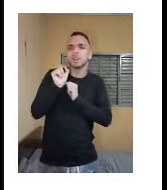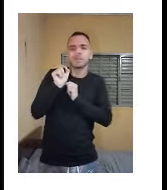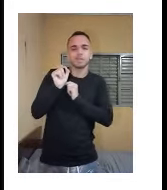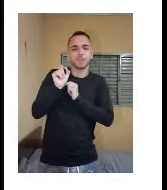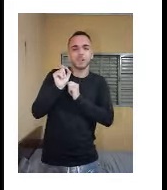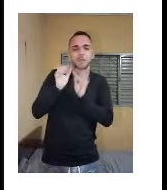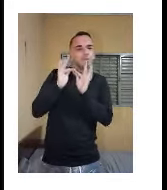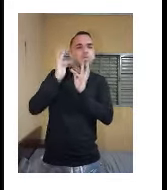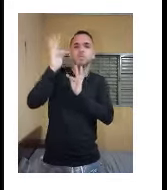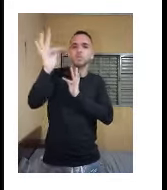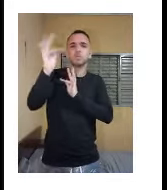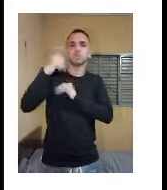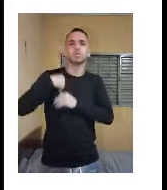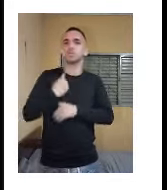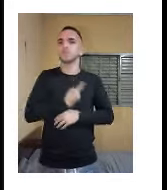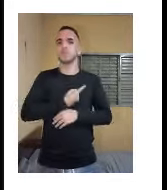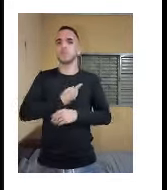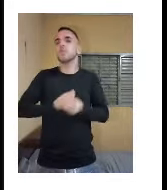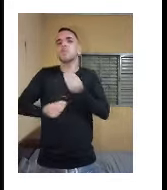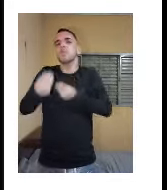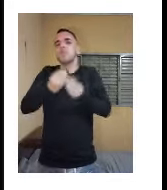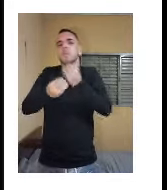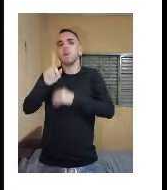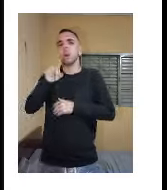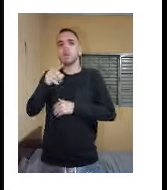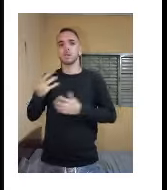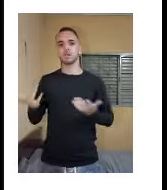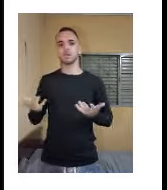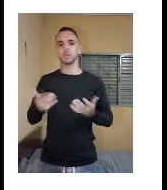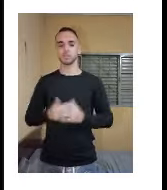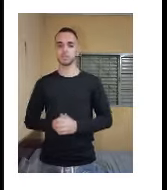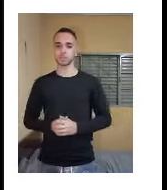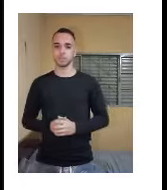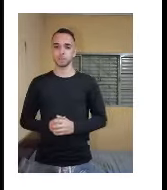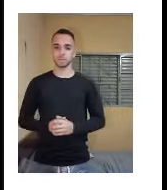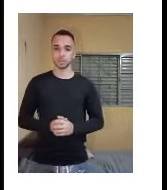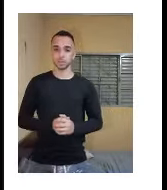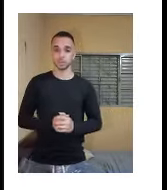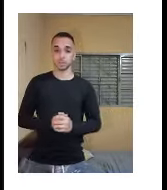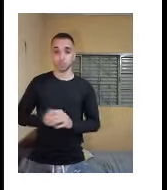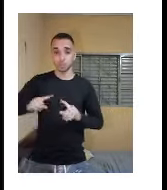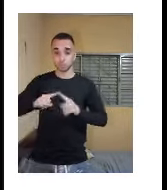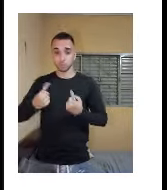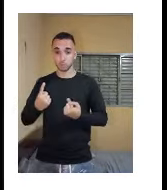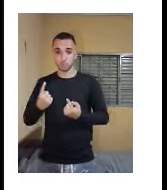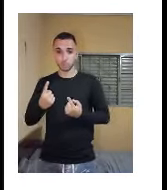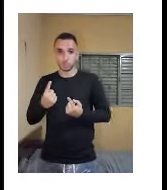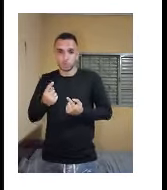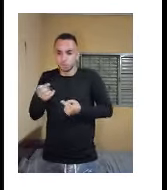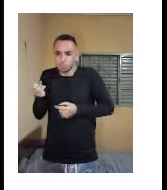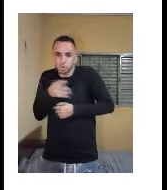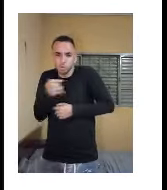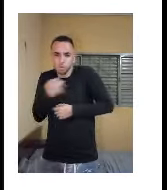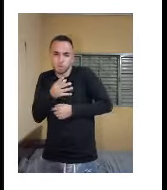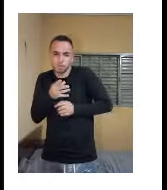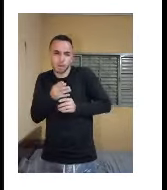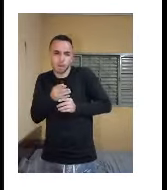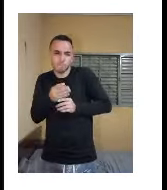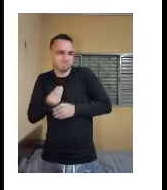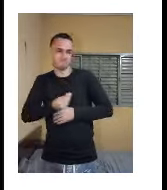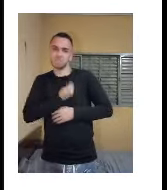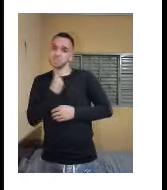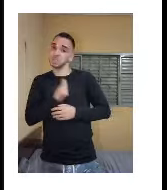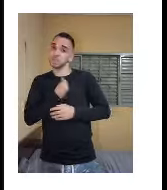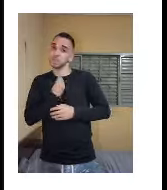igual ao nosso passado, ou se de fato estamos indo a um novo caminho, a um novo regime climático. Então,